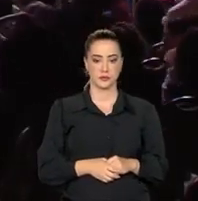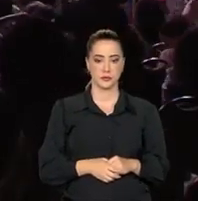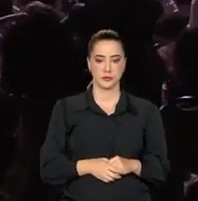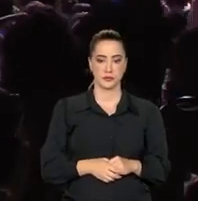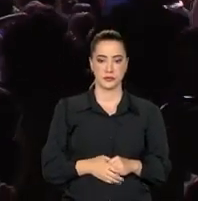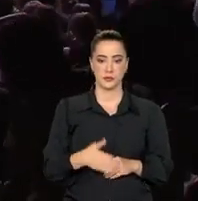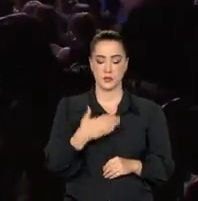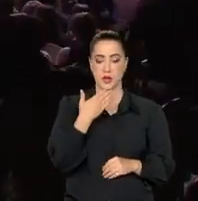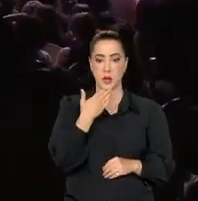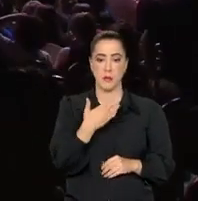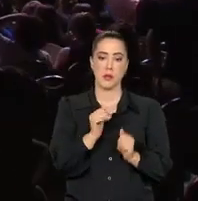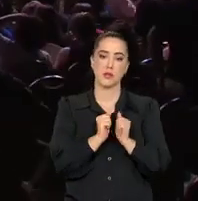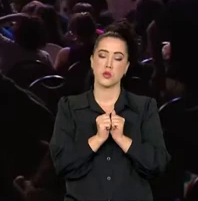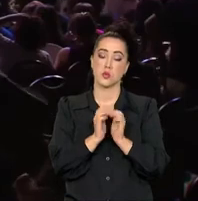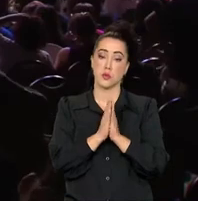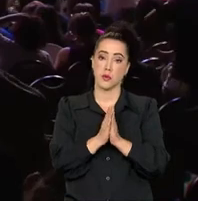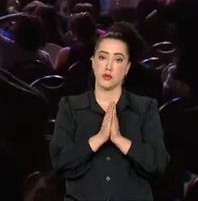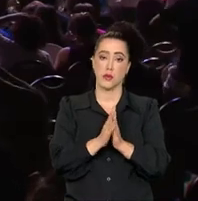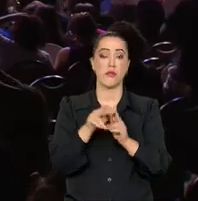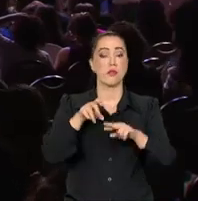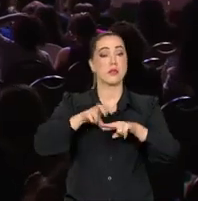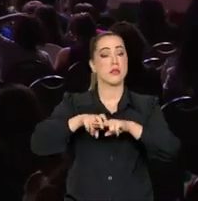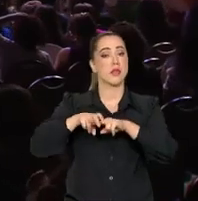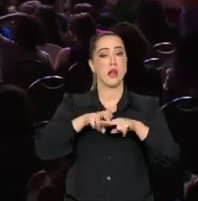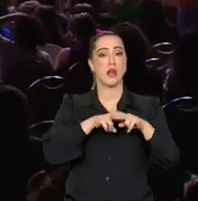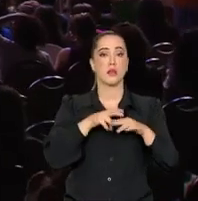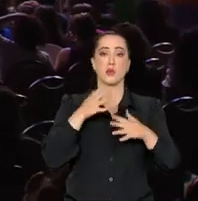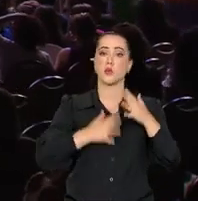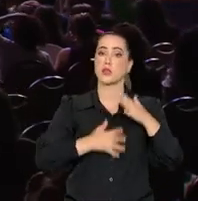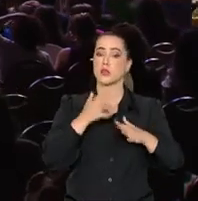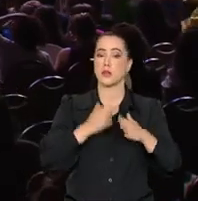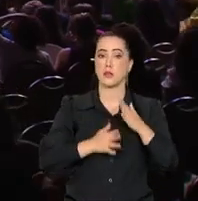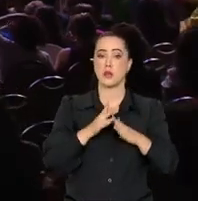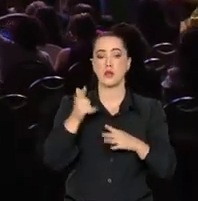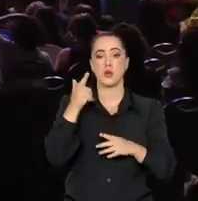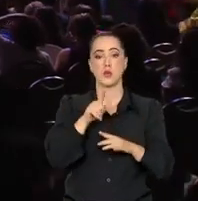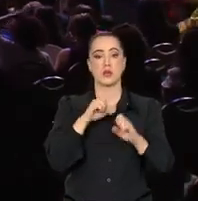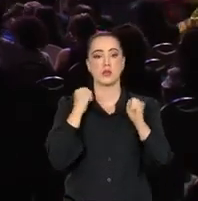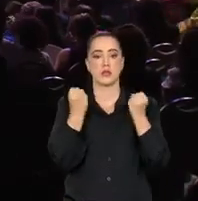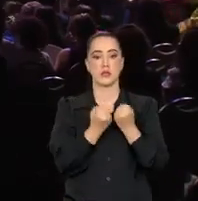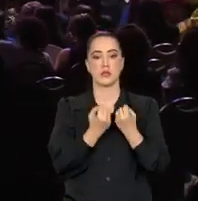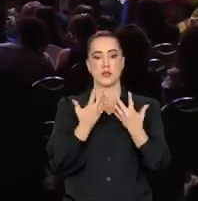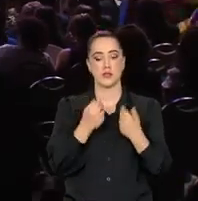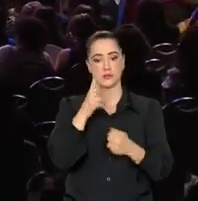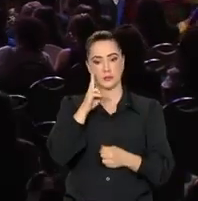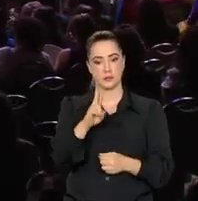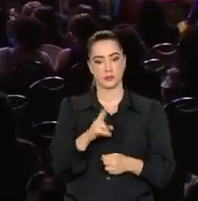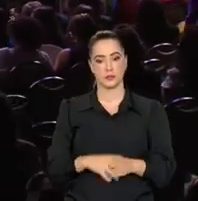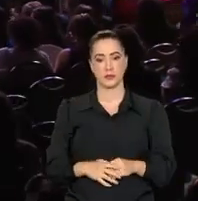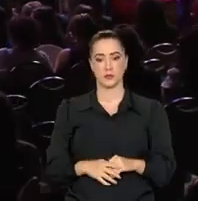Peço que vocês, por favor, permaneçam nos seus lugares para não atrapalhar o próximo painel, gente.